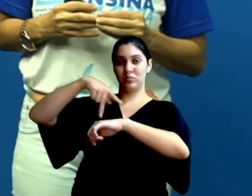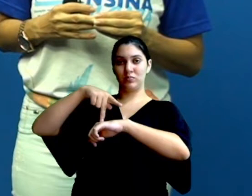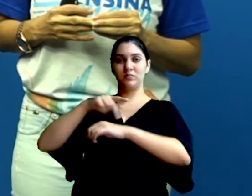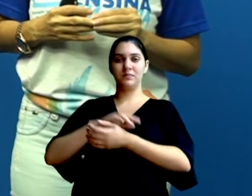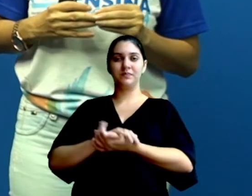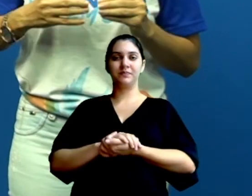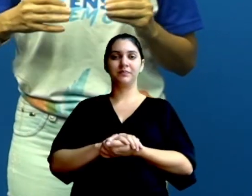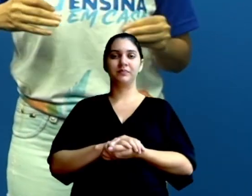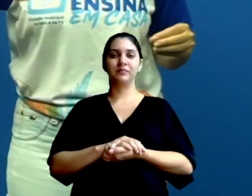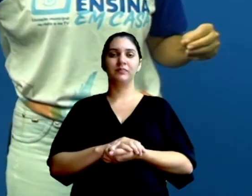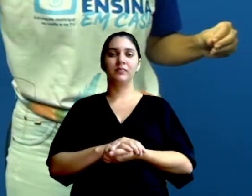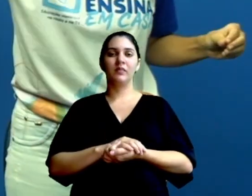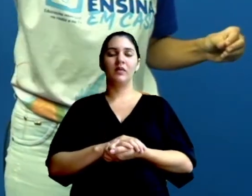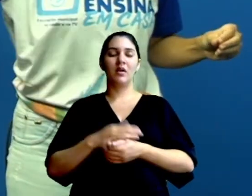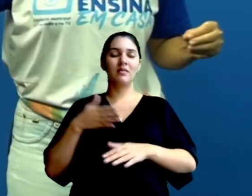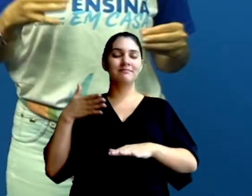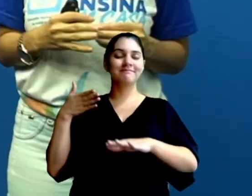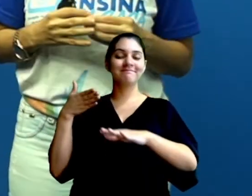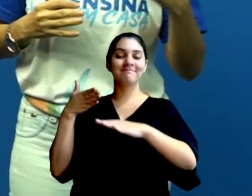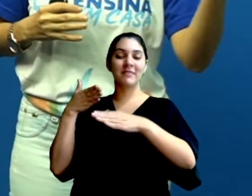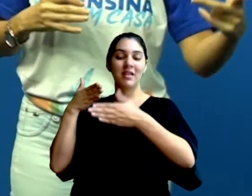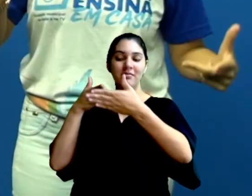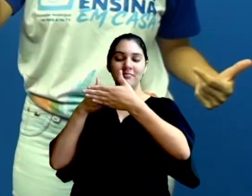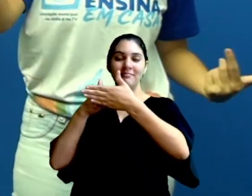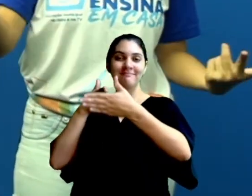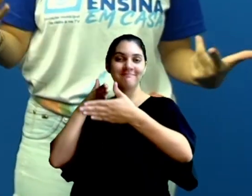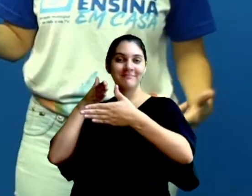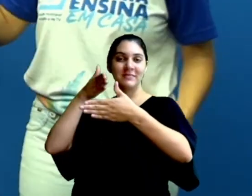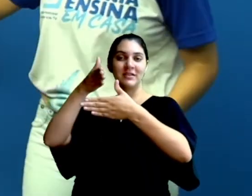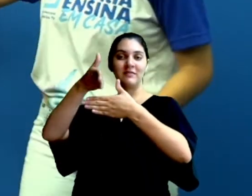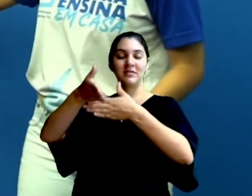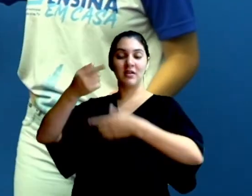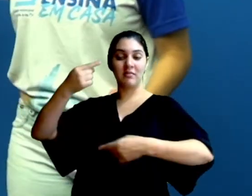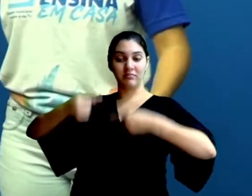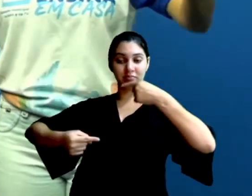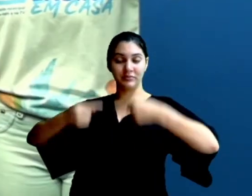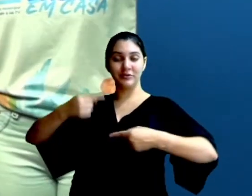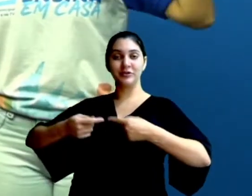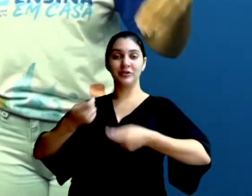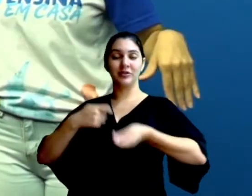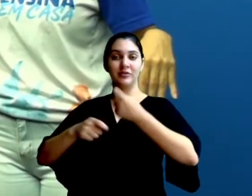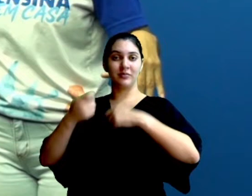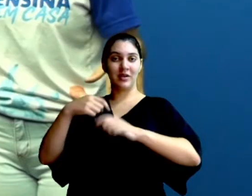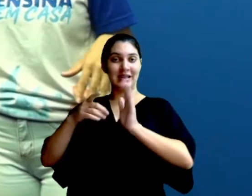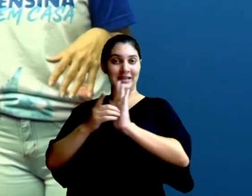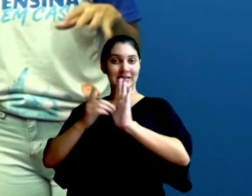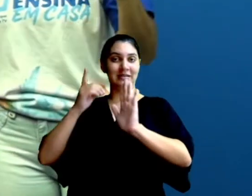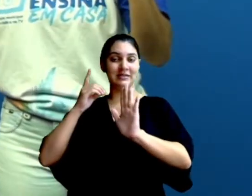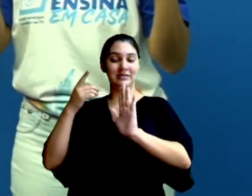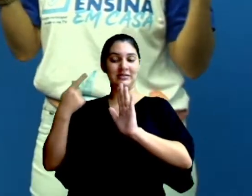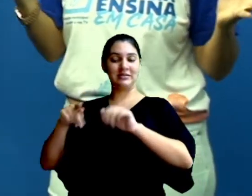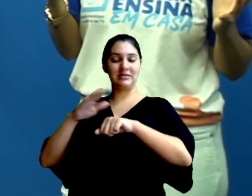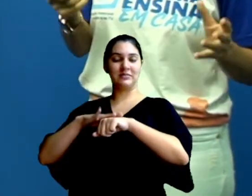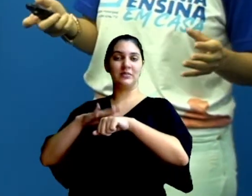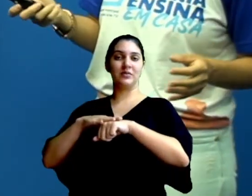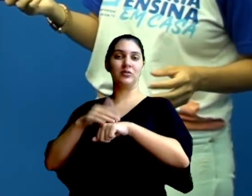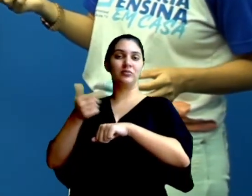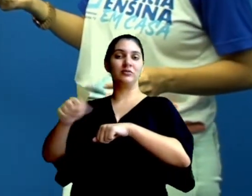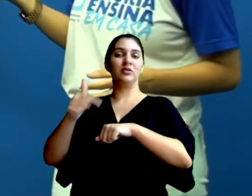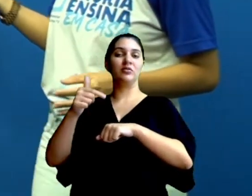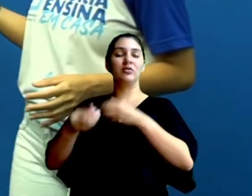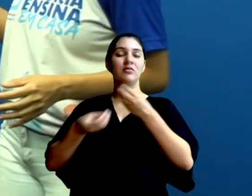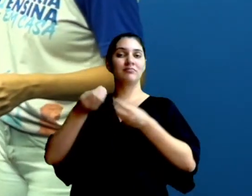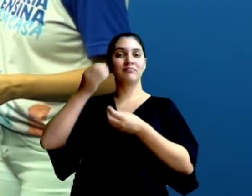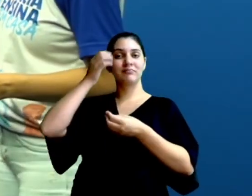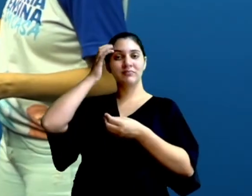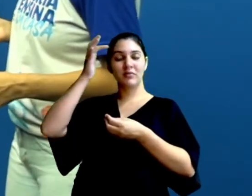país, atravessar uma fronteira política, administrativa, que anterior a esse período, não tinha essa noção